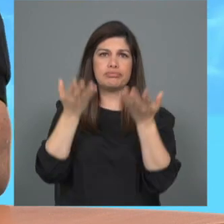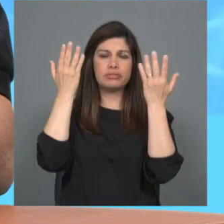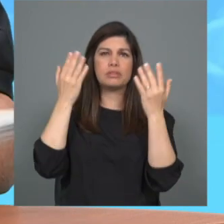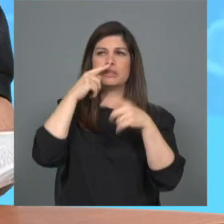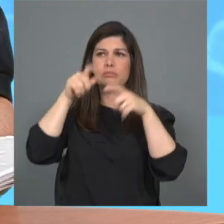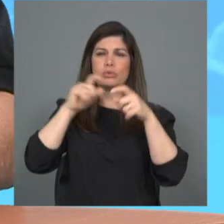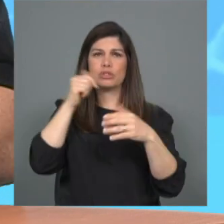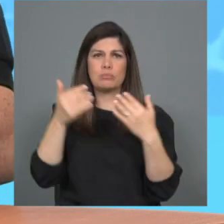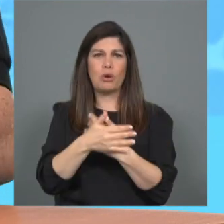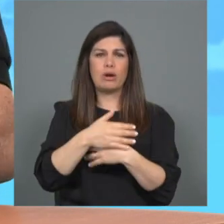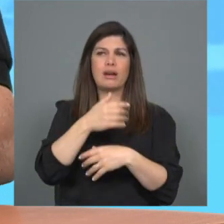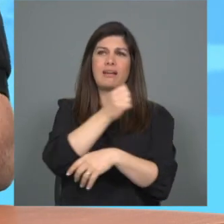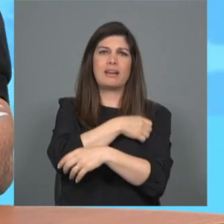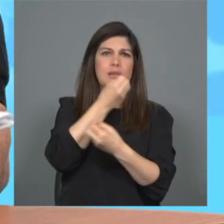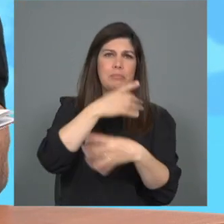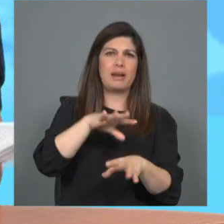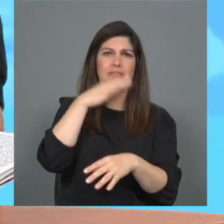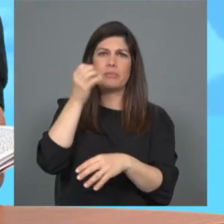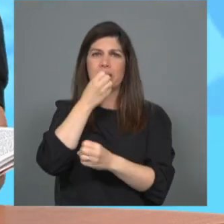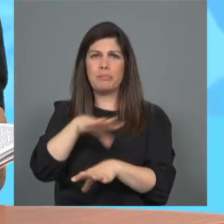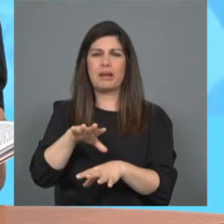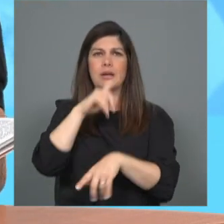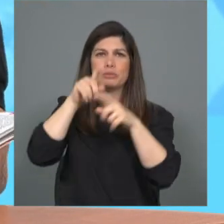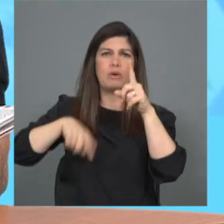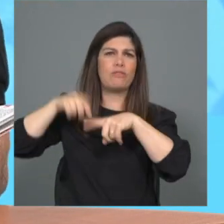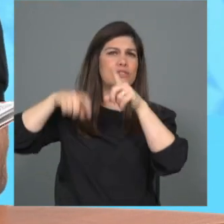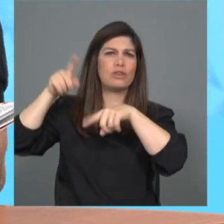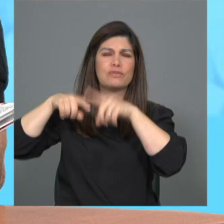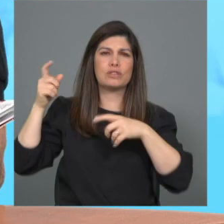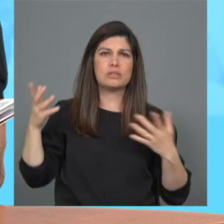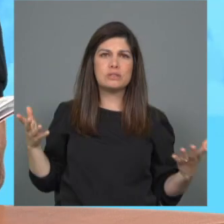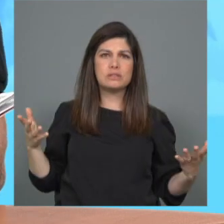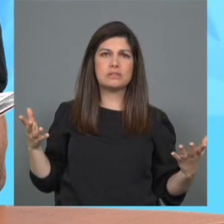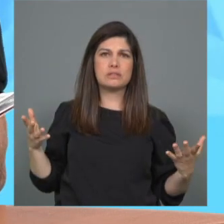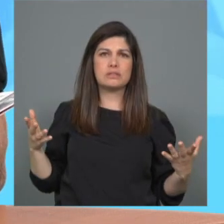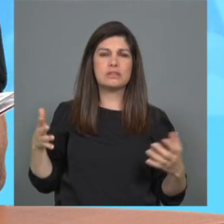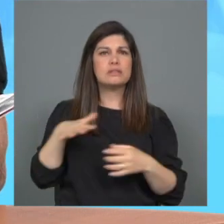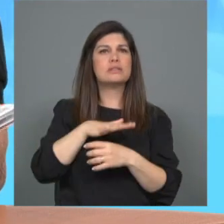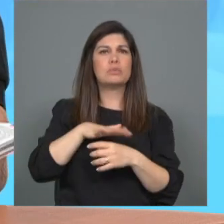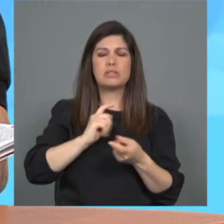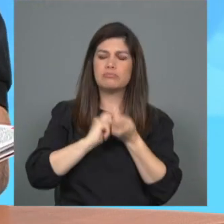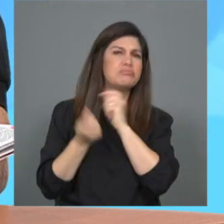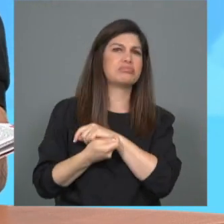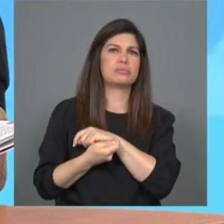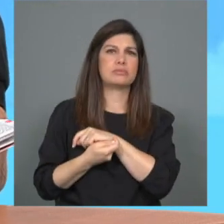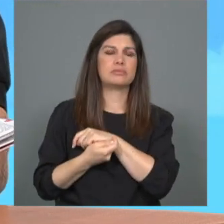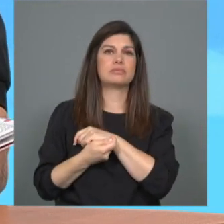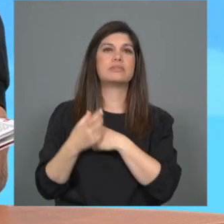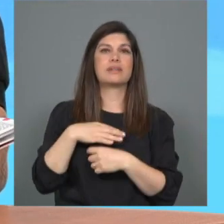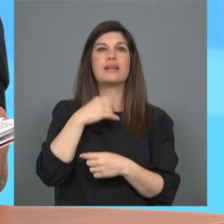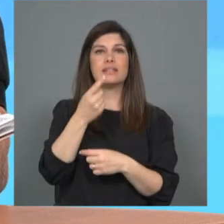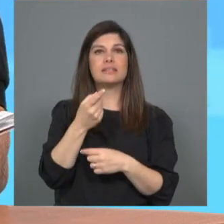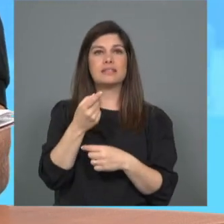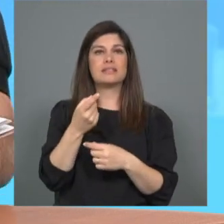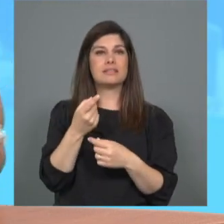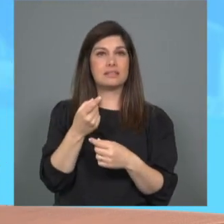mortos, e pessoas sem casas, e sem famílias, e pessoas a fugir. Quer dizer, os bens não são